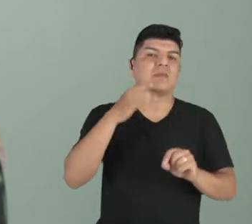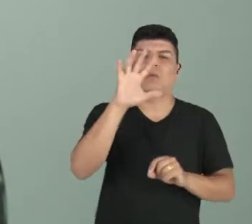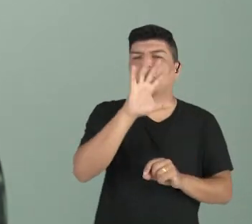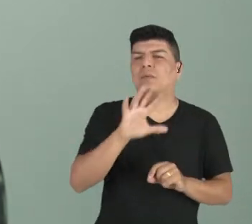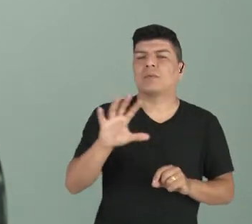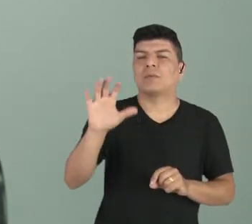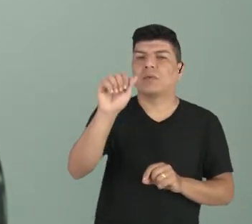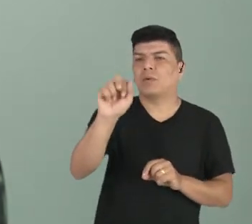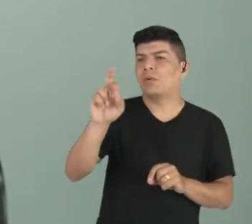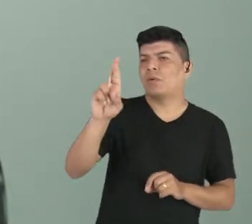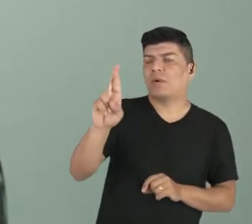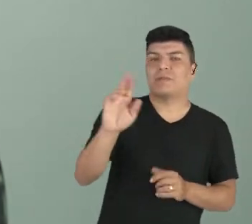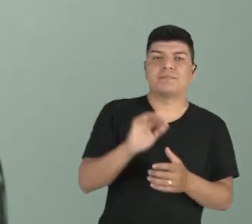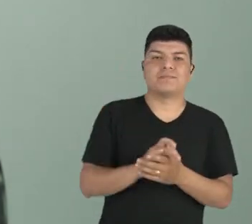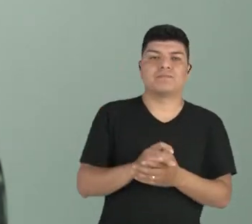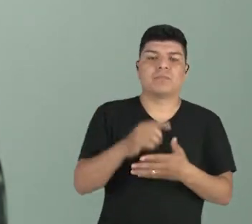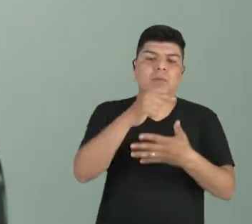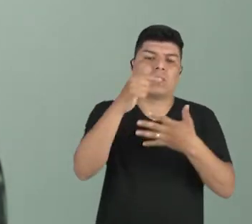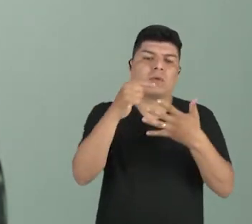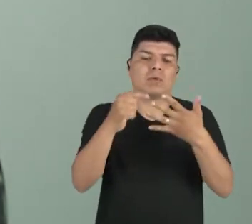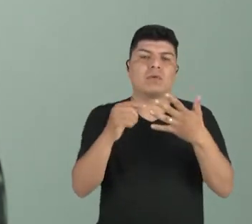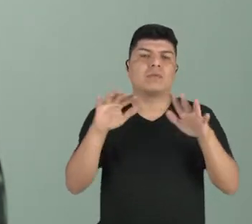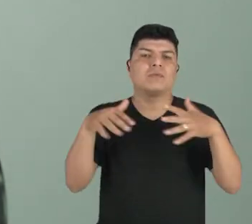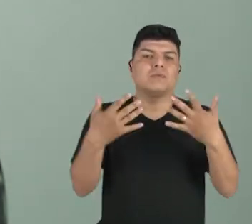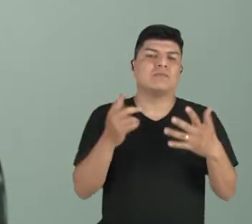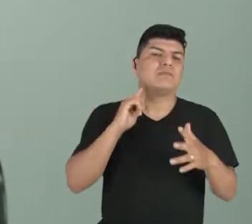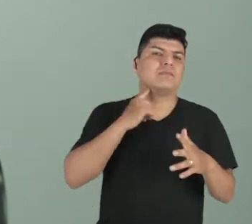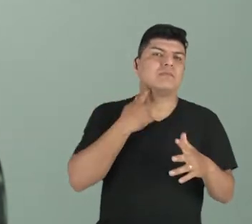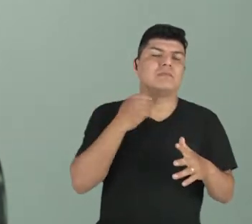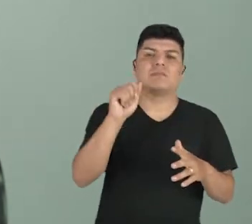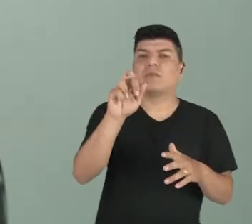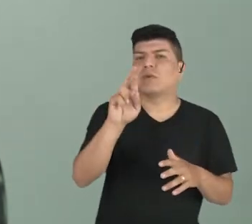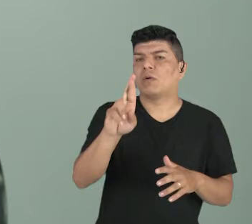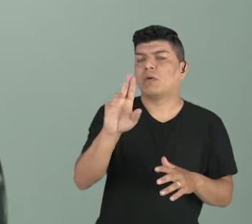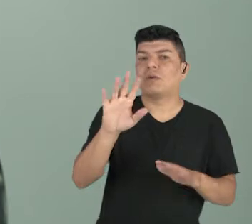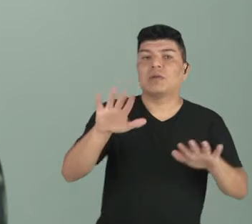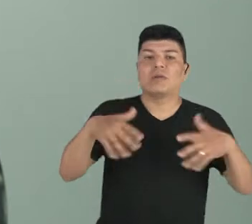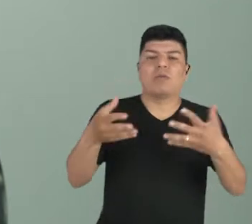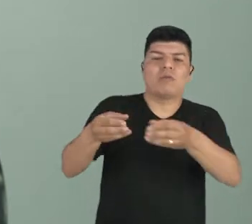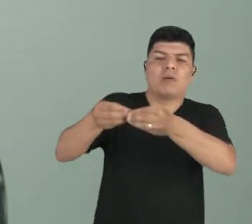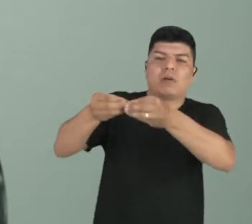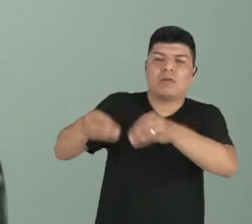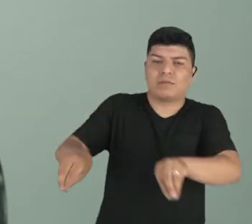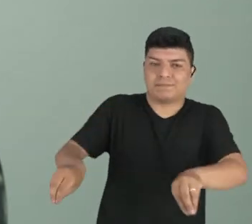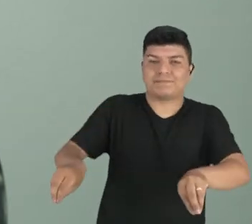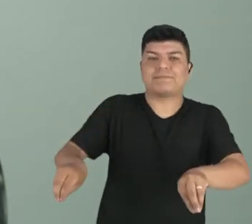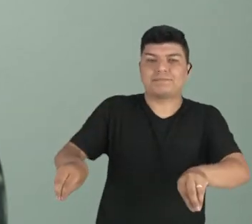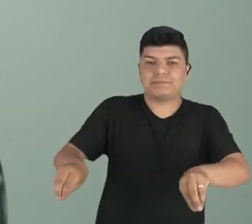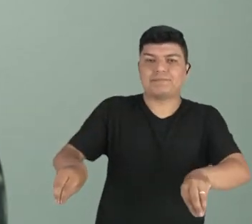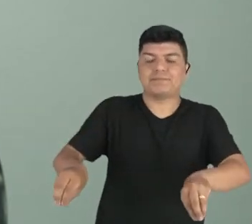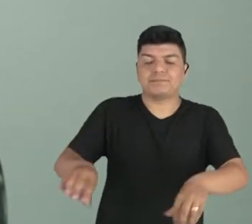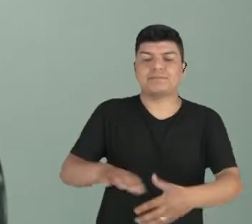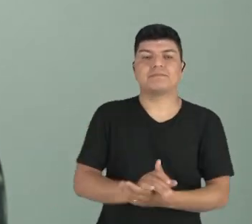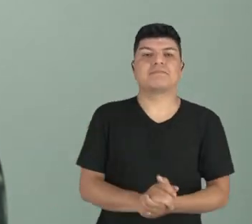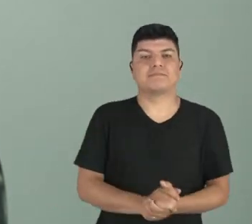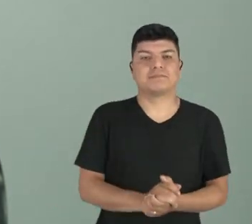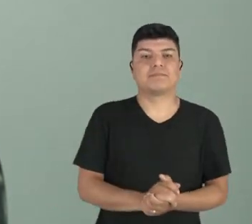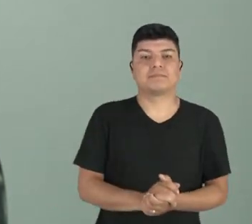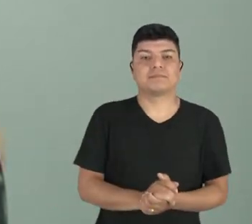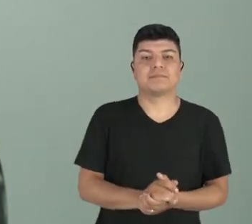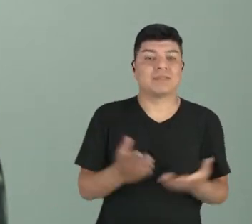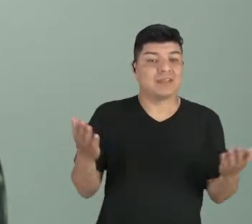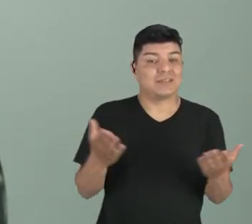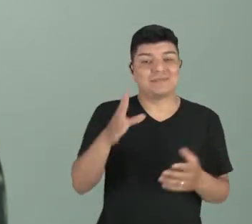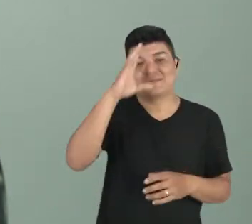ar. Quais são os elementos causadores da poluição do ar e quais as consequências da poluição do ar? Então, é